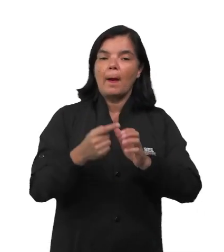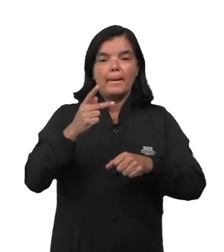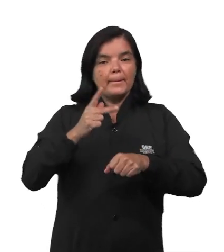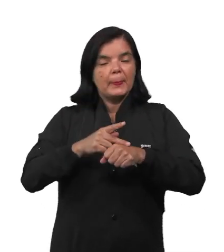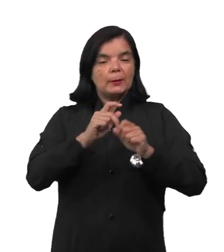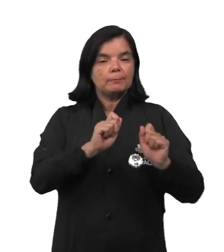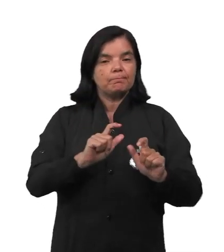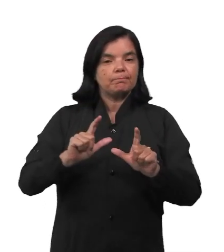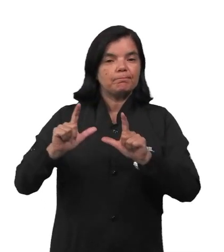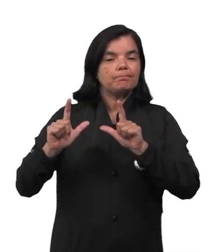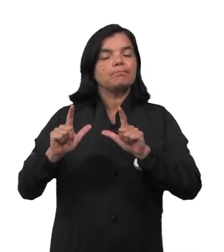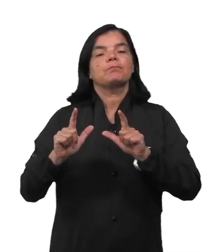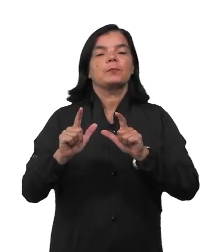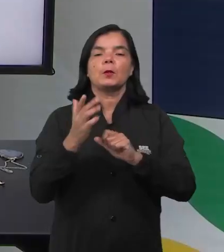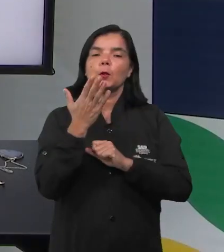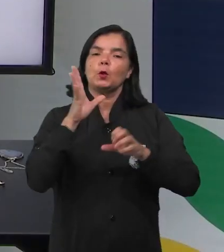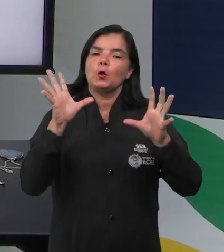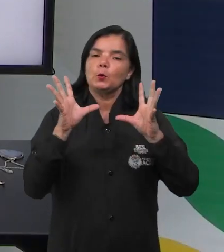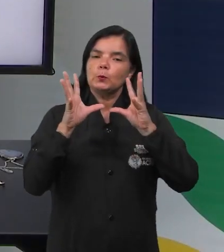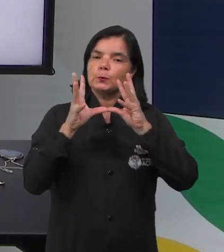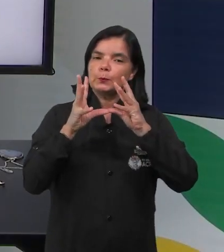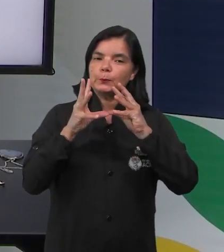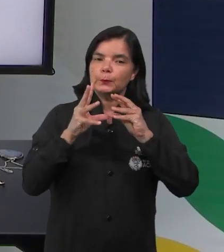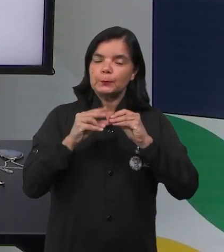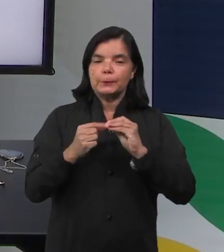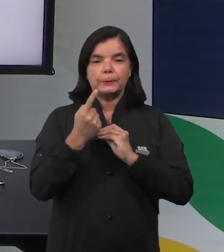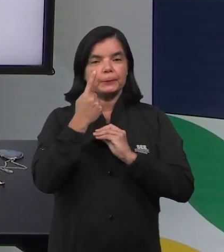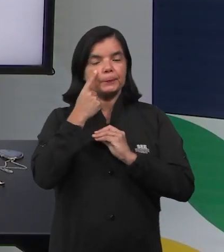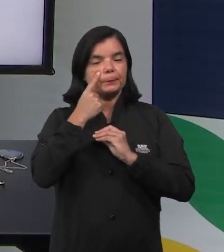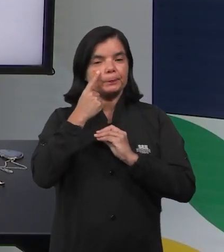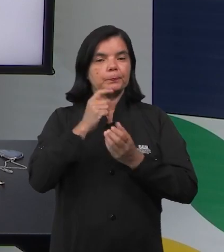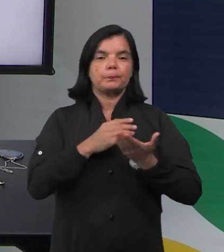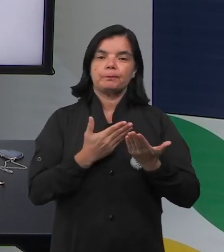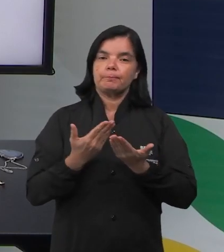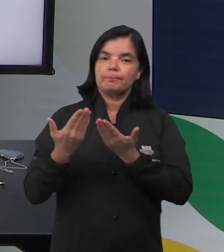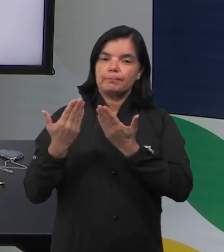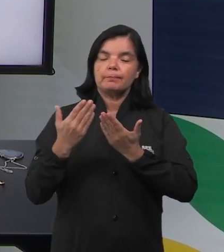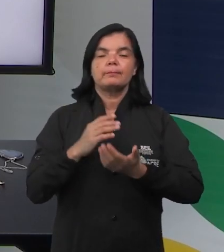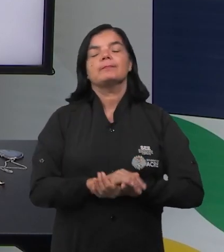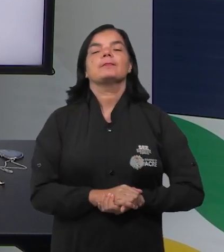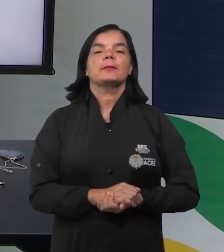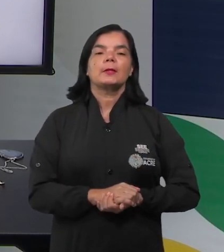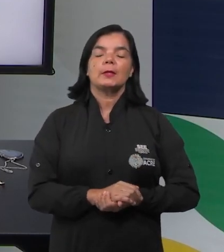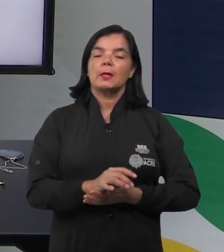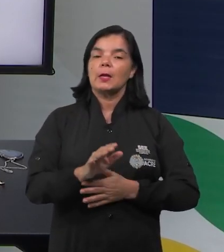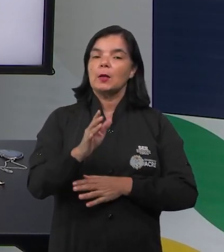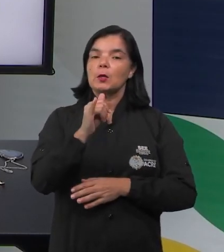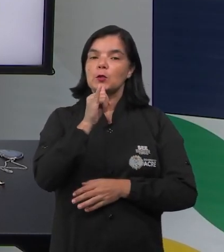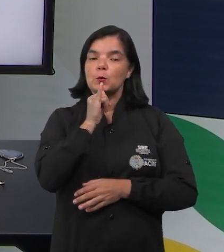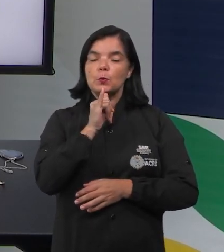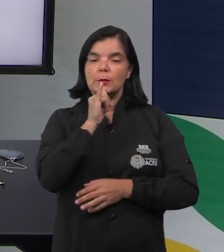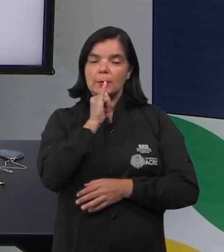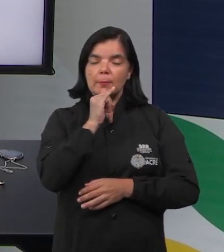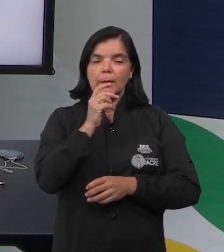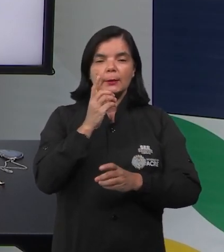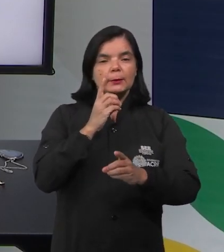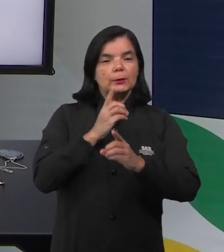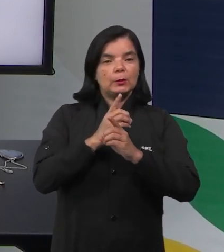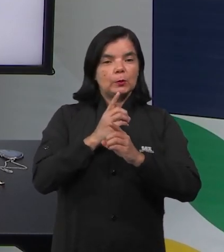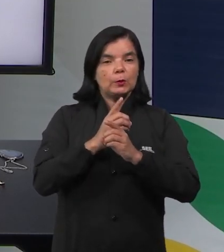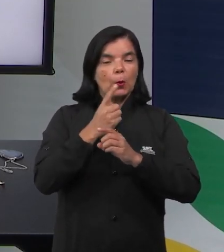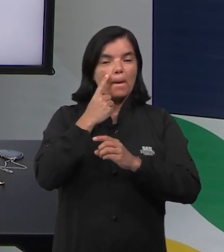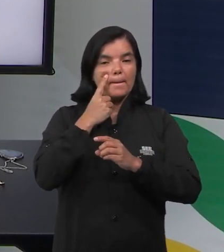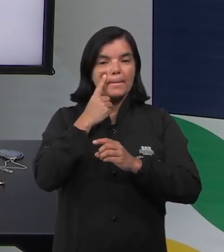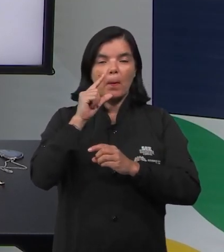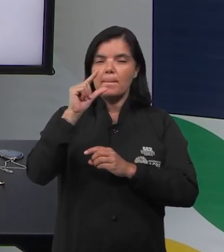uma rocha escurecida, olha aí na sua tela, mas um exemplo muito mais próximo de uma grafita é você pegar